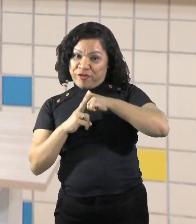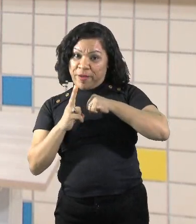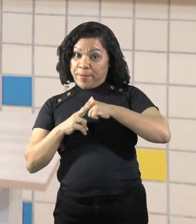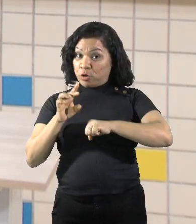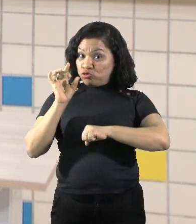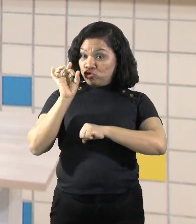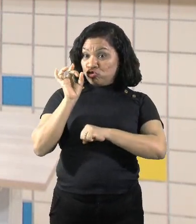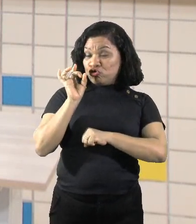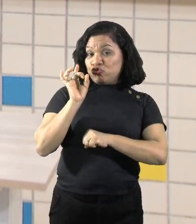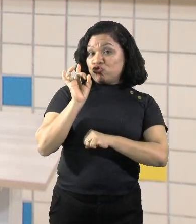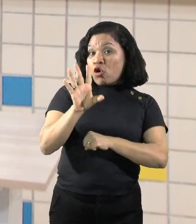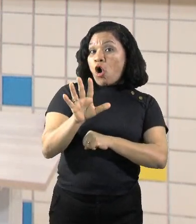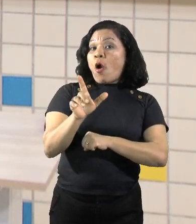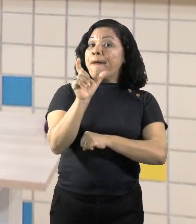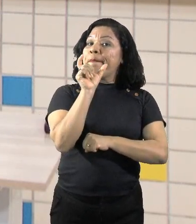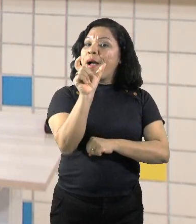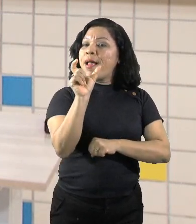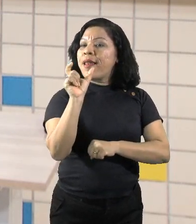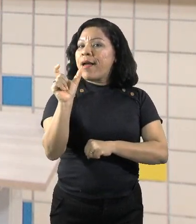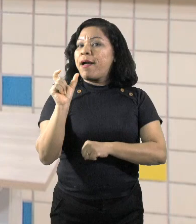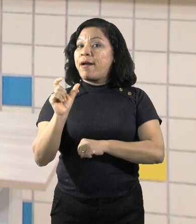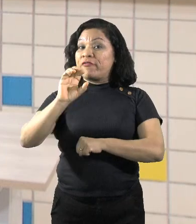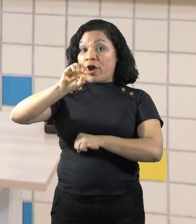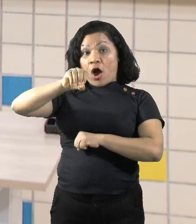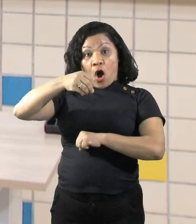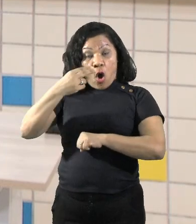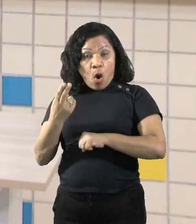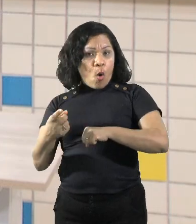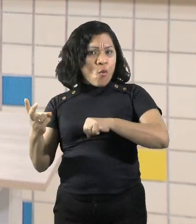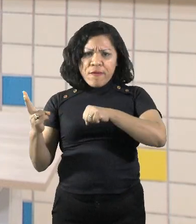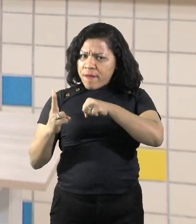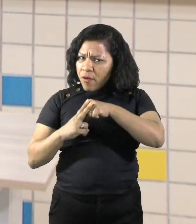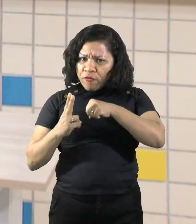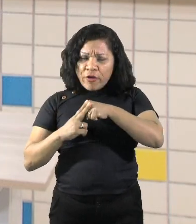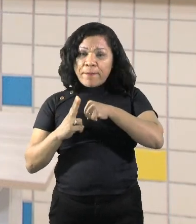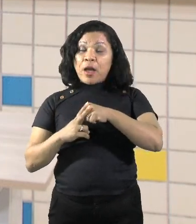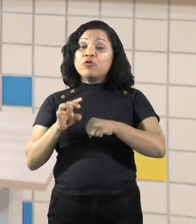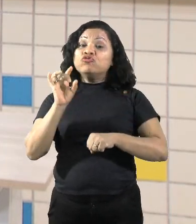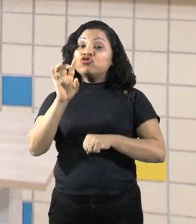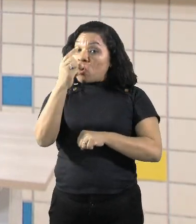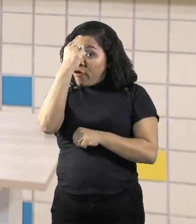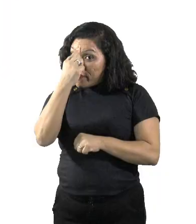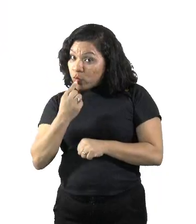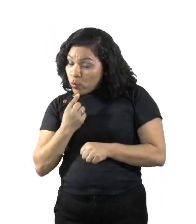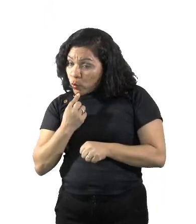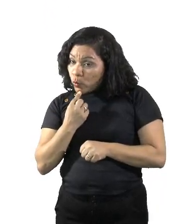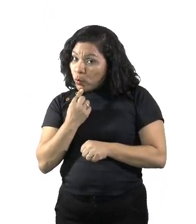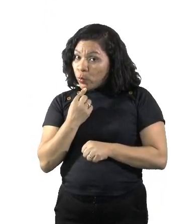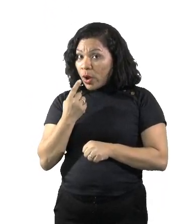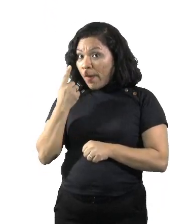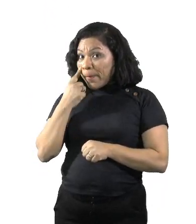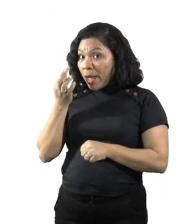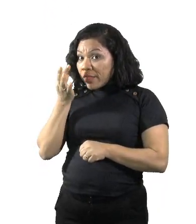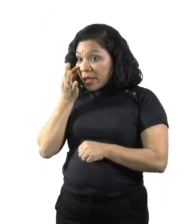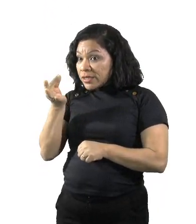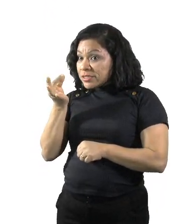palavras. Ou se é uma linguagem não verbal, se vai aparecer só figuras. Preste atenção nessa primeira imagem.